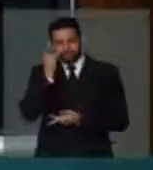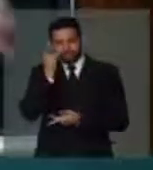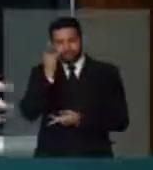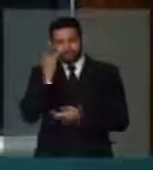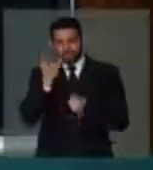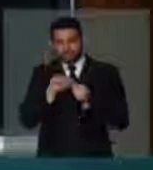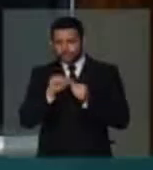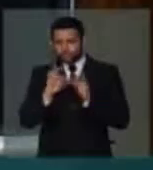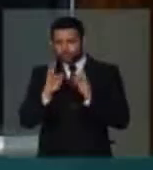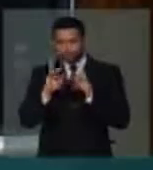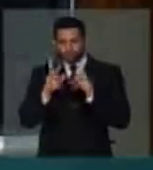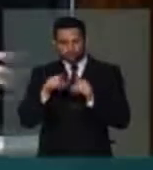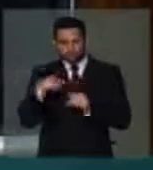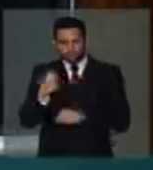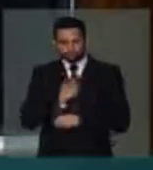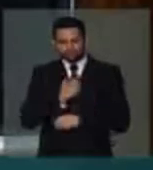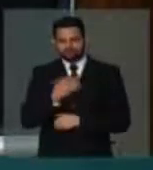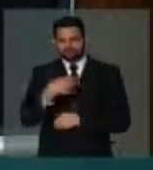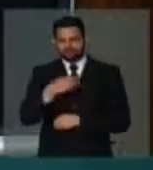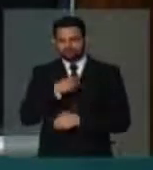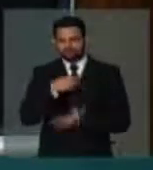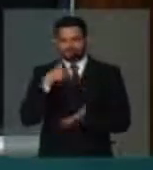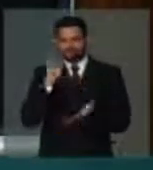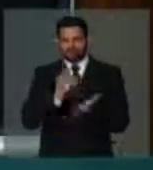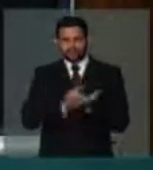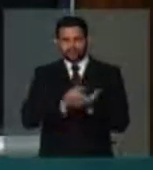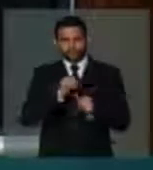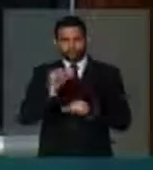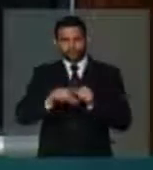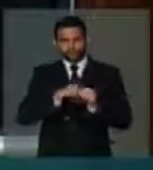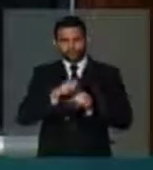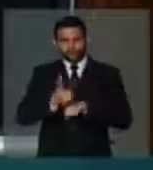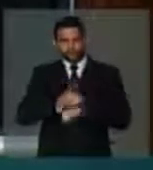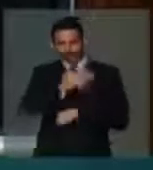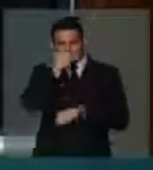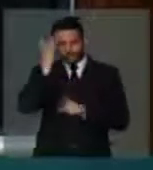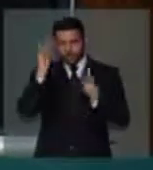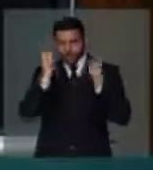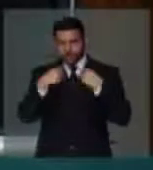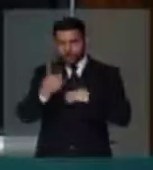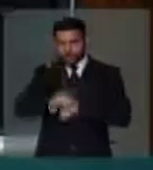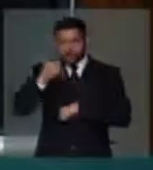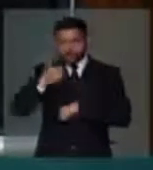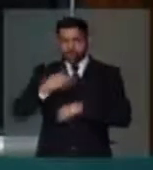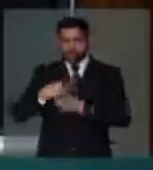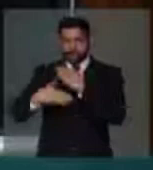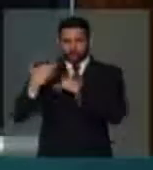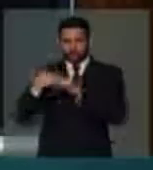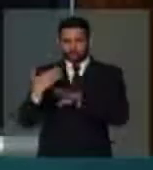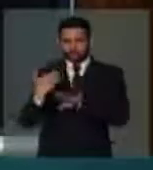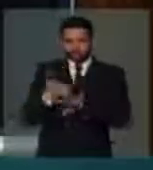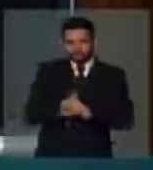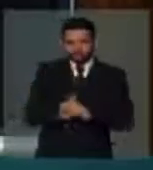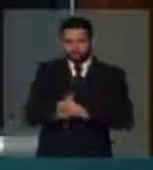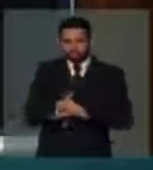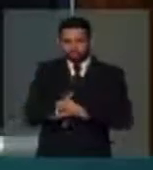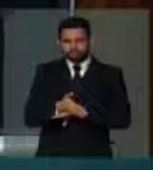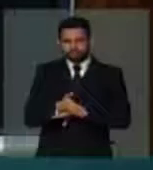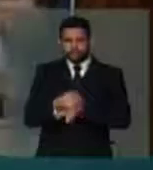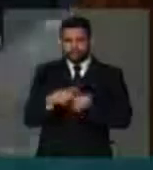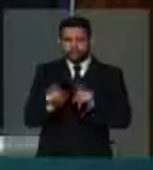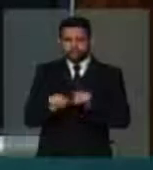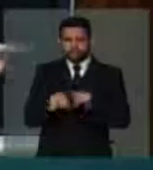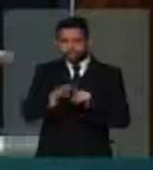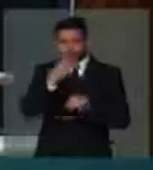fez com que todos nós, com certeza, nos tornássemos pessoas melhores do que éramos antes de ter ido. Mas